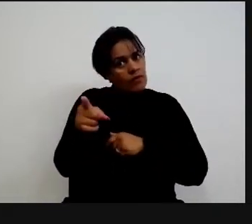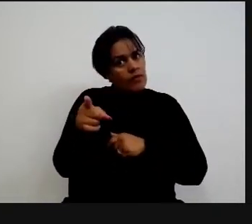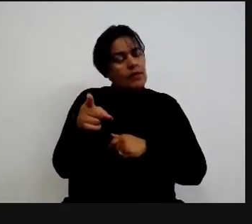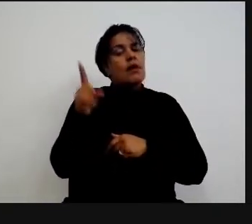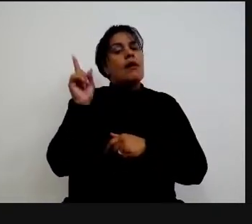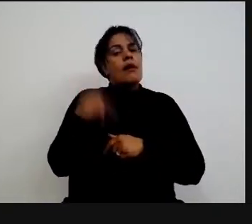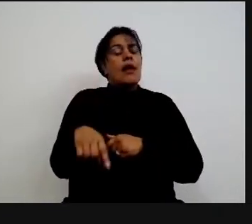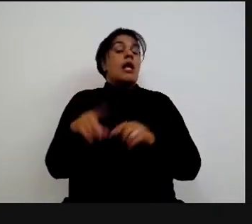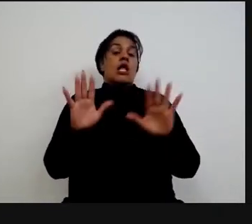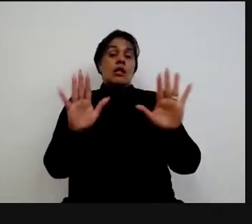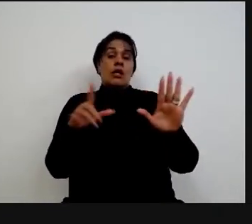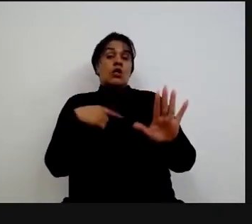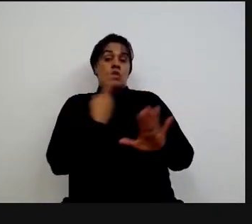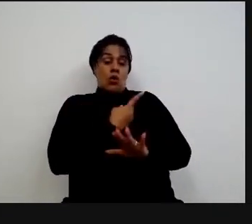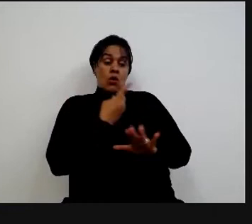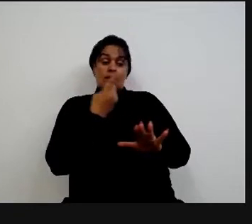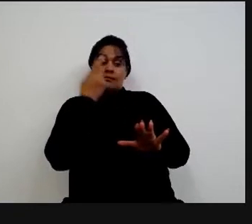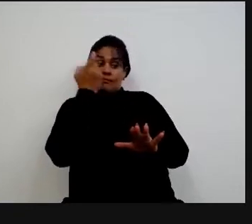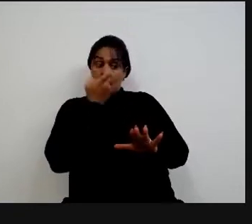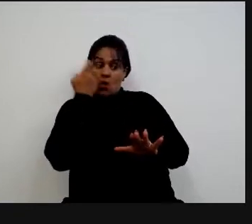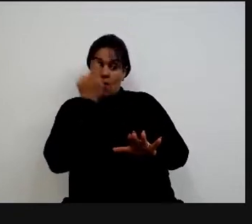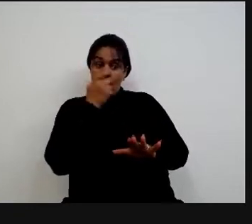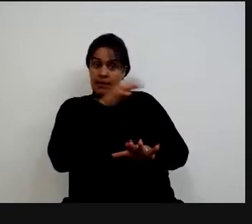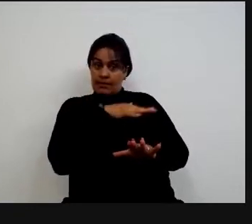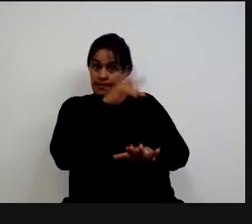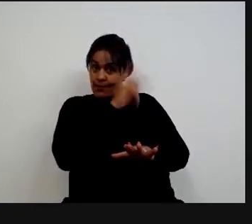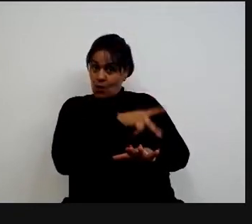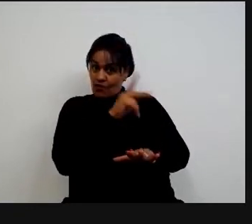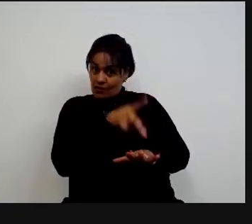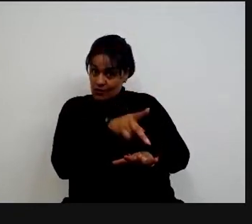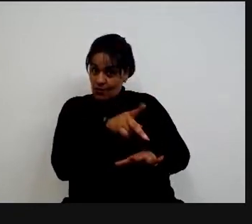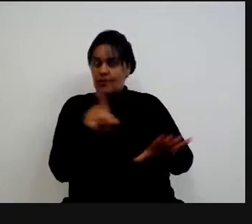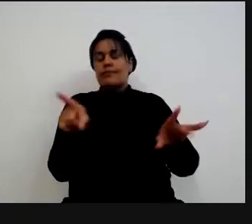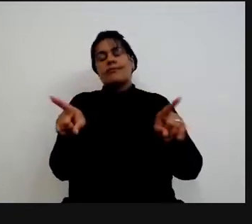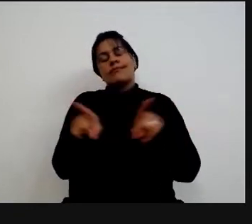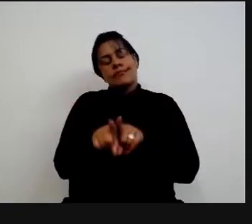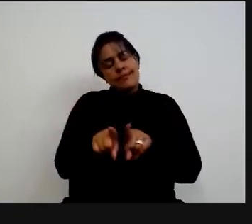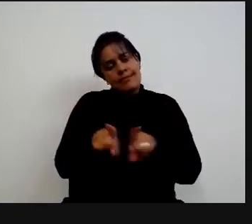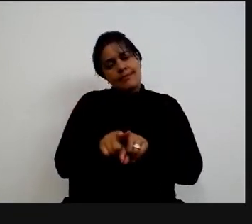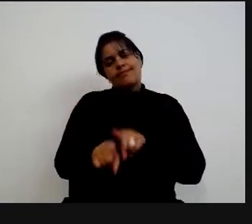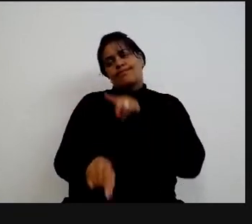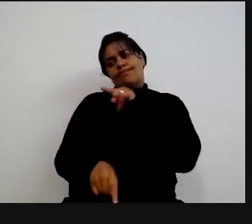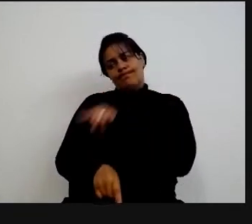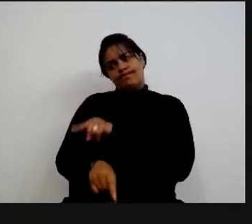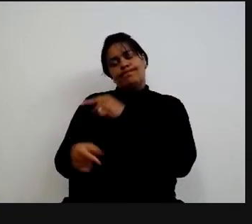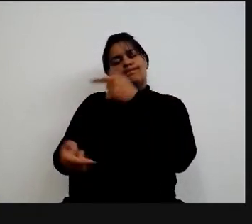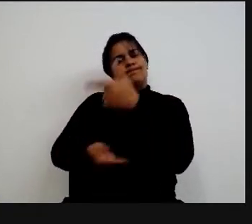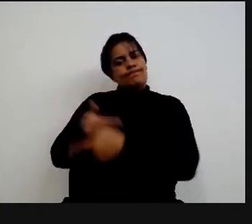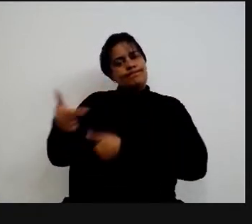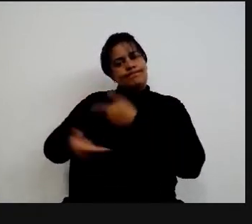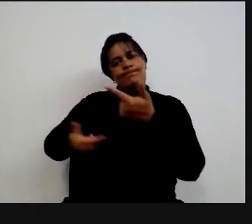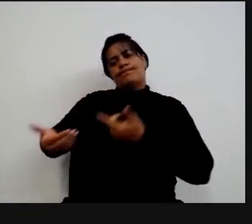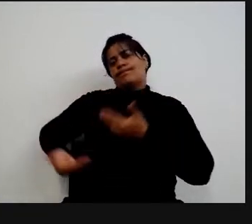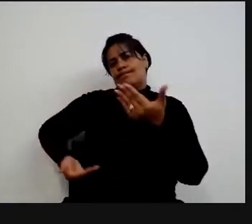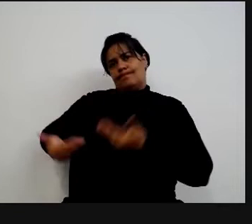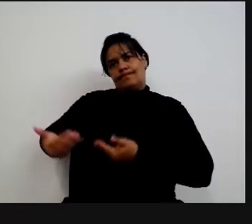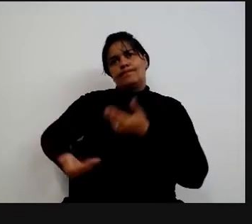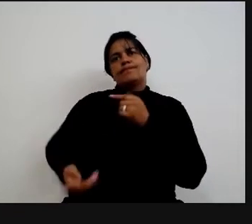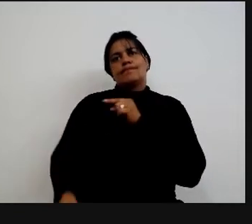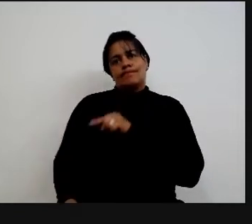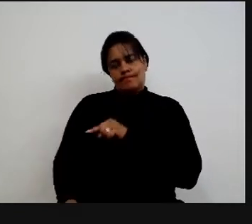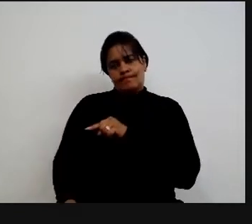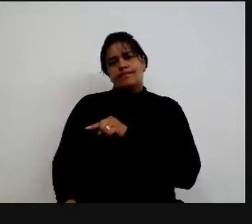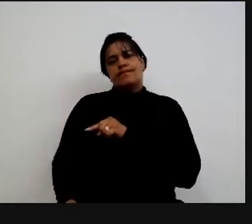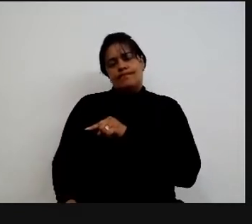mesmo tempo que nós tivemos a preocupação com os professores, nós também tivemos uma preocupação com os servidores internos.